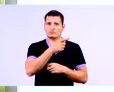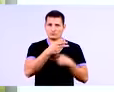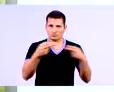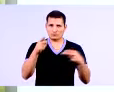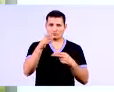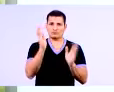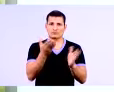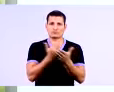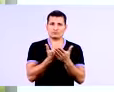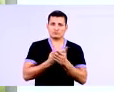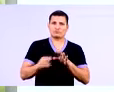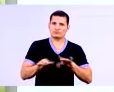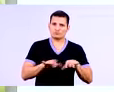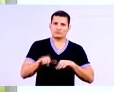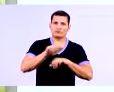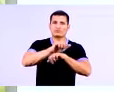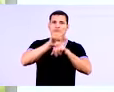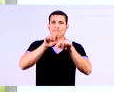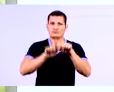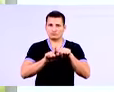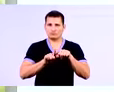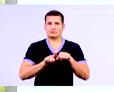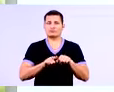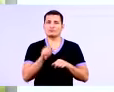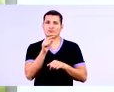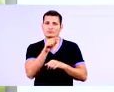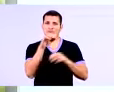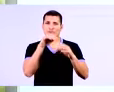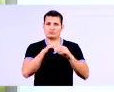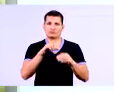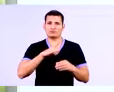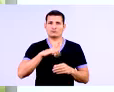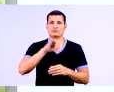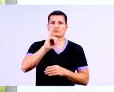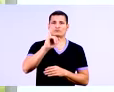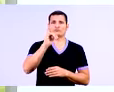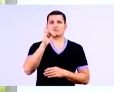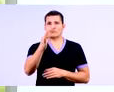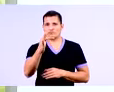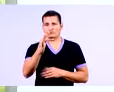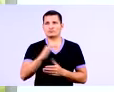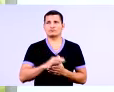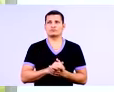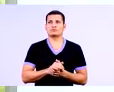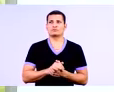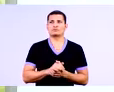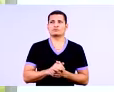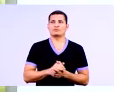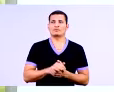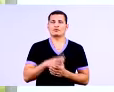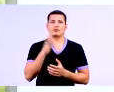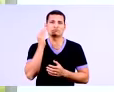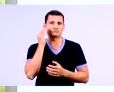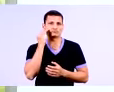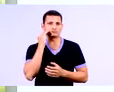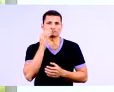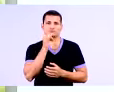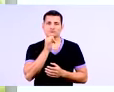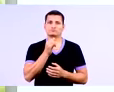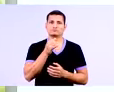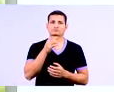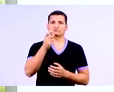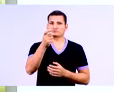de programação, de algoritmo. Aqui dentro virão os ifs. Aqui eu vou verificar se o elemento X